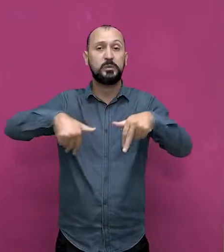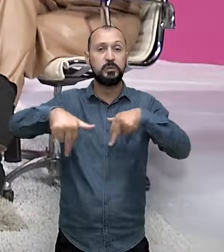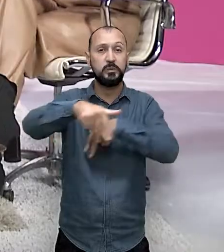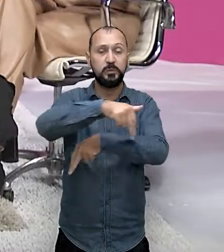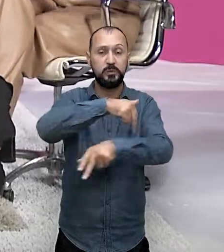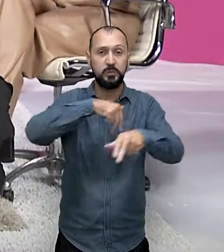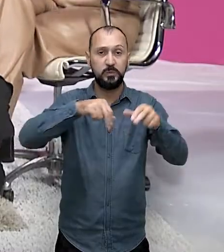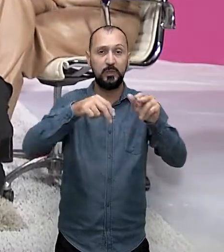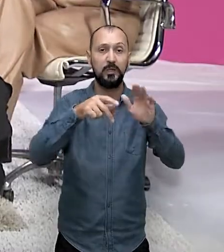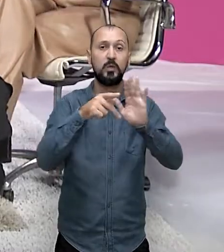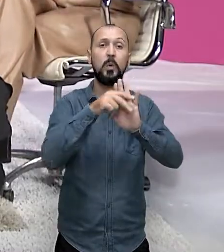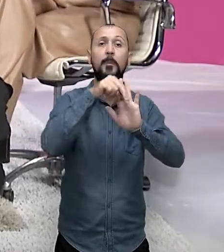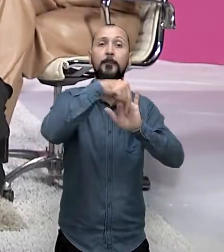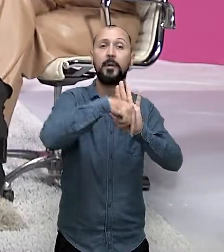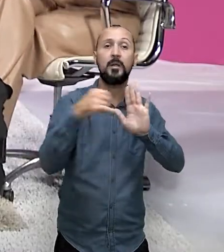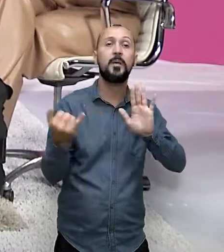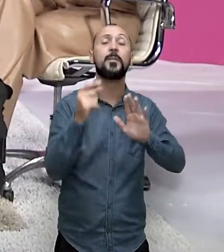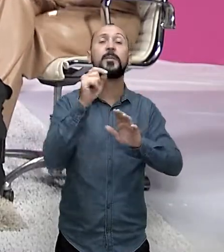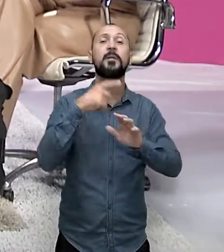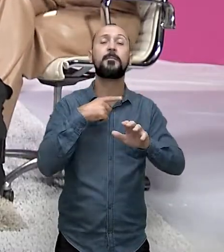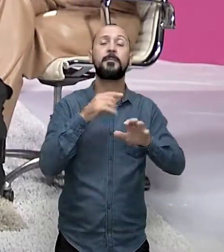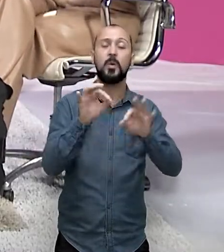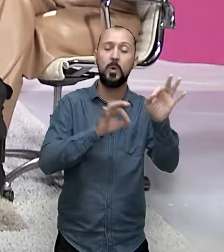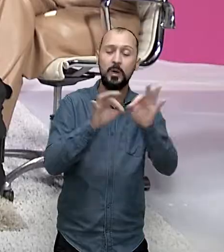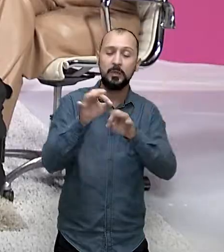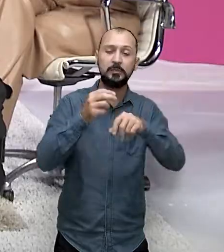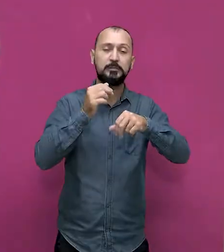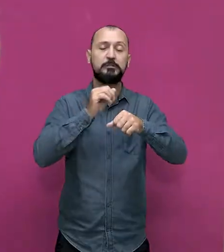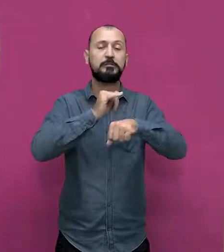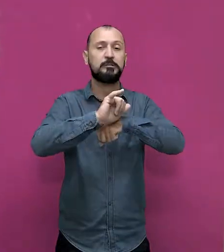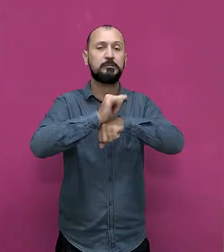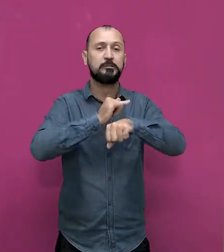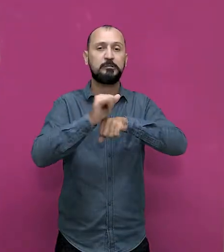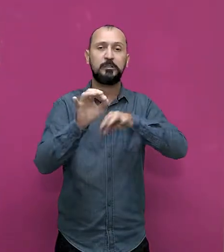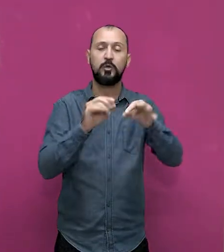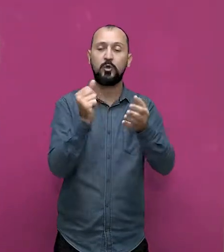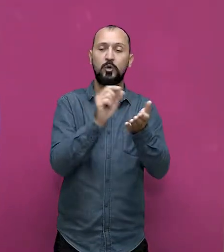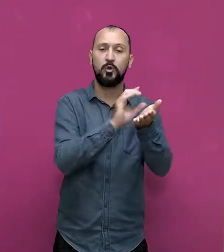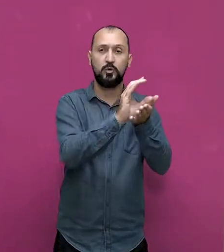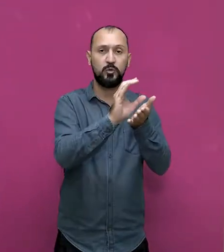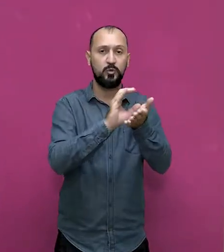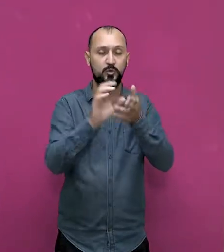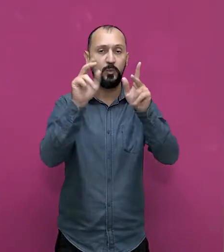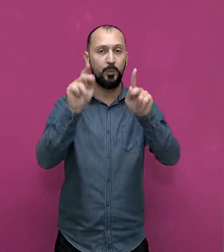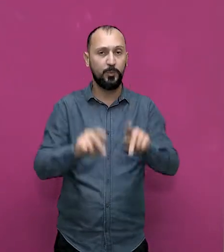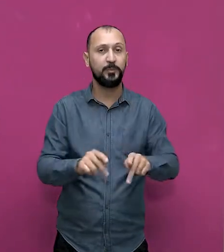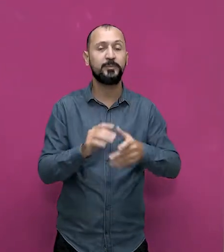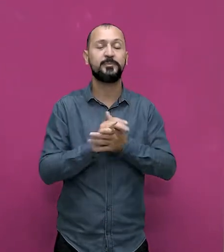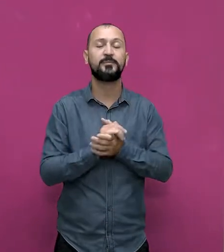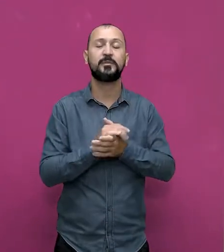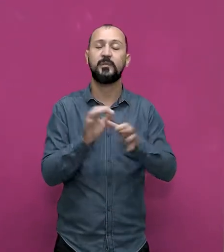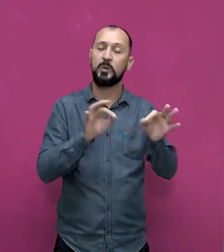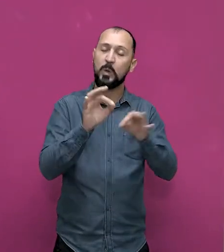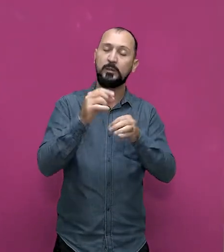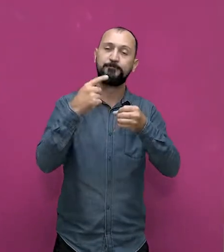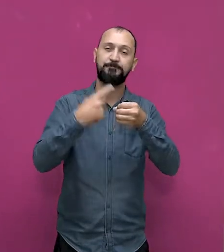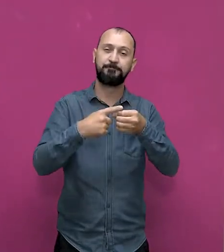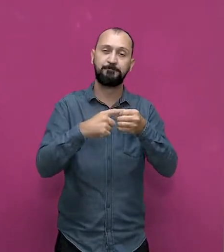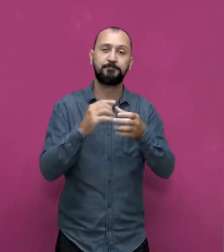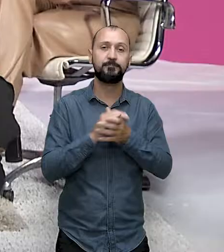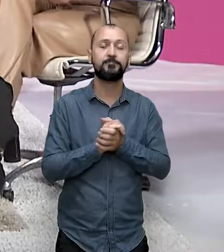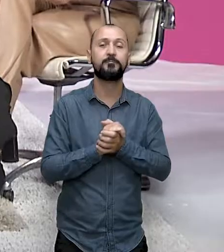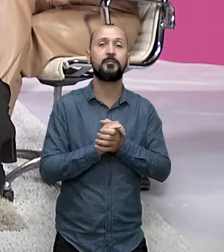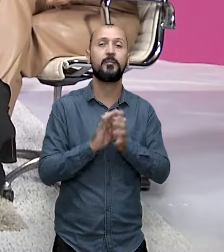de pessoas. E o plano é fundamental para gerar esses traçados e para nortear os investimentos públicos que vão ser feitos numa